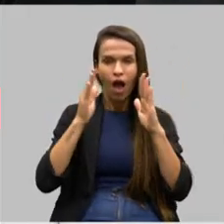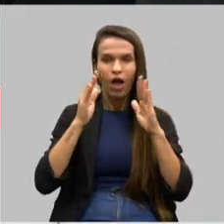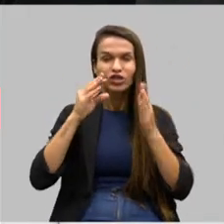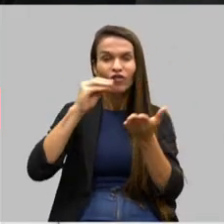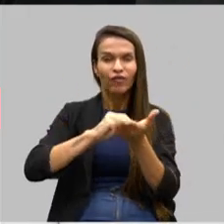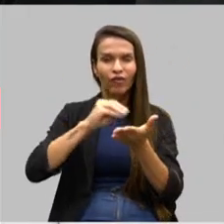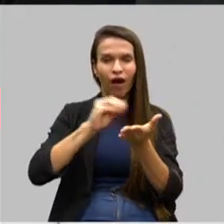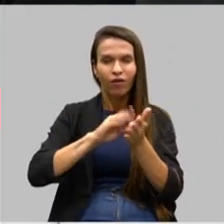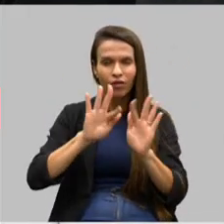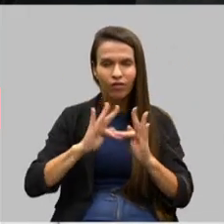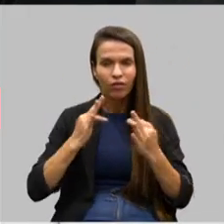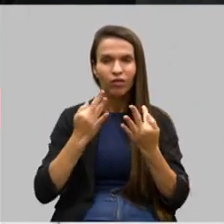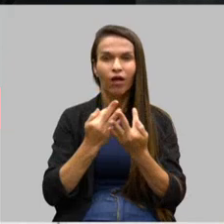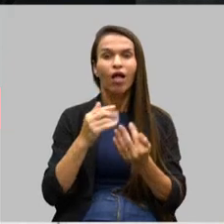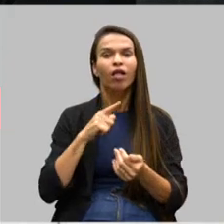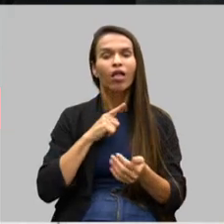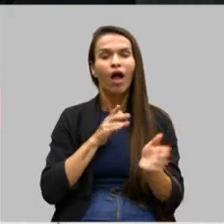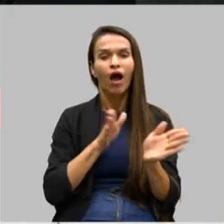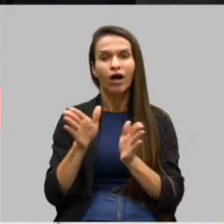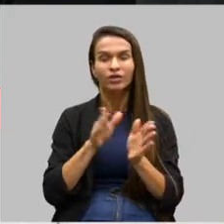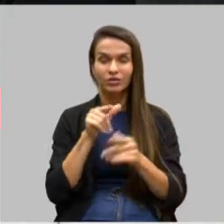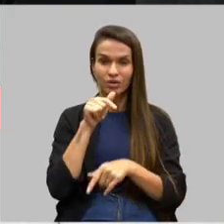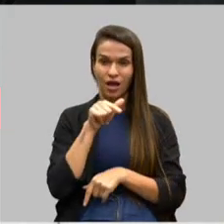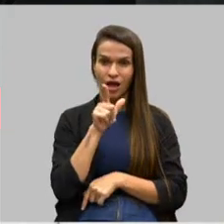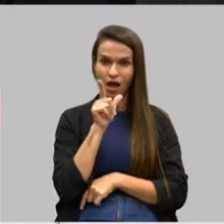terem acesso a essa água.